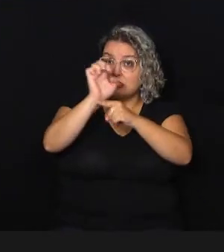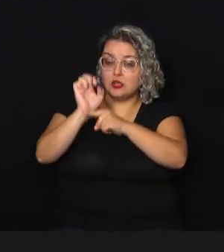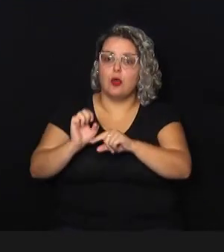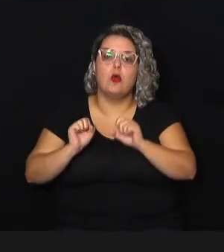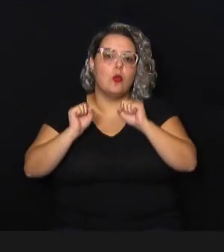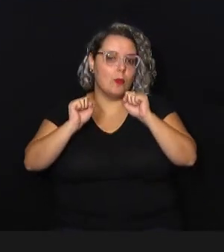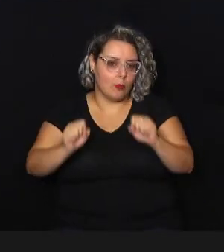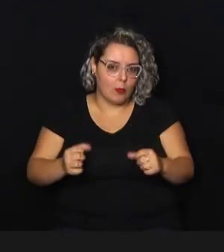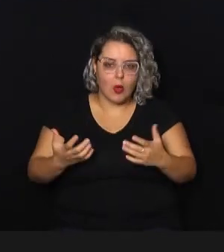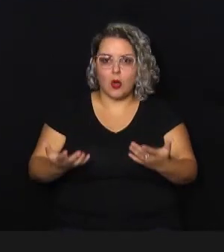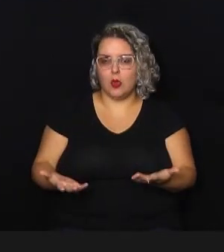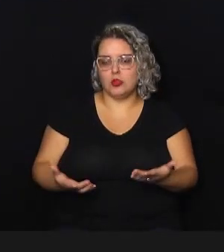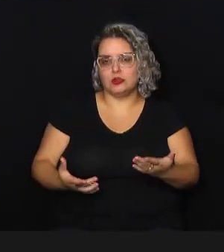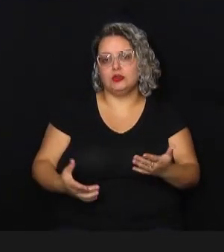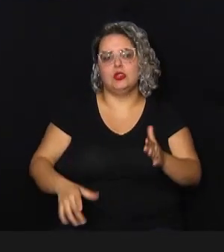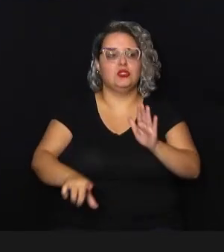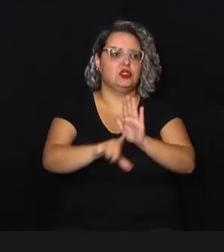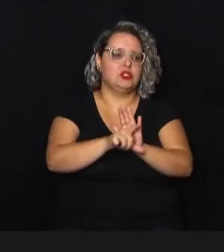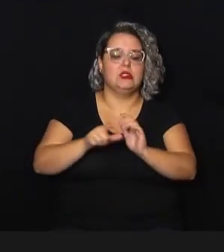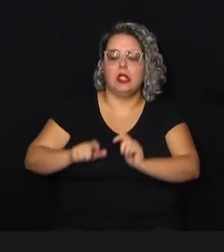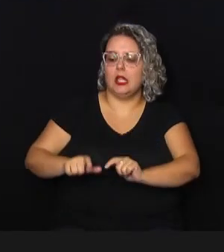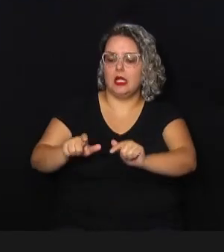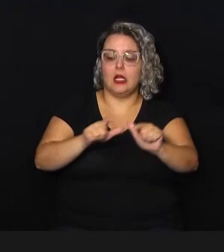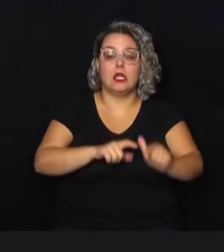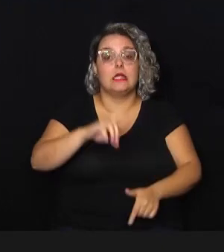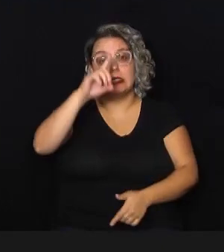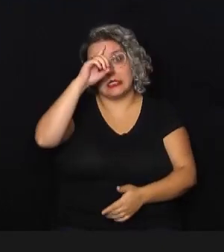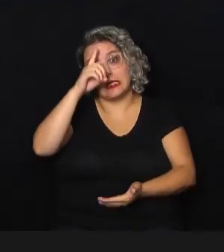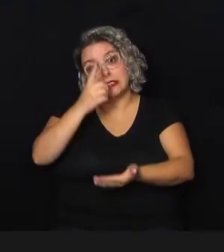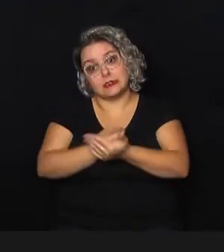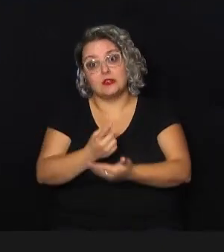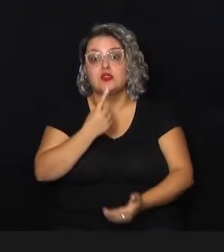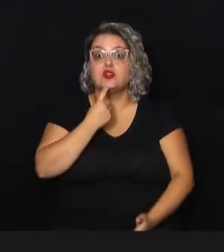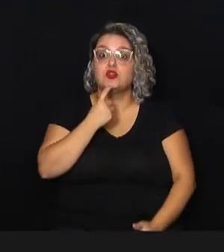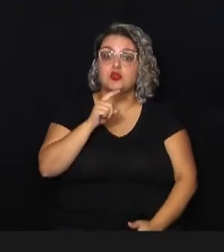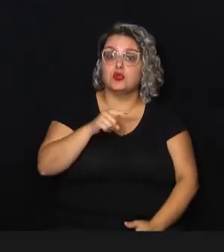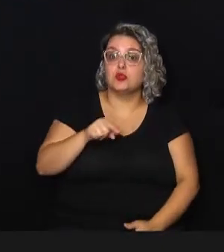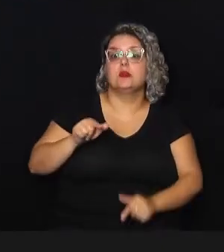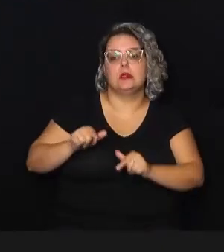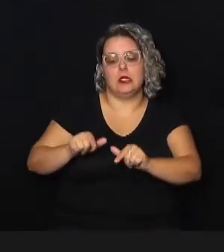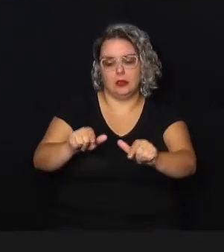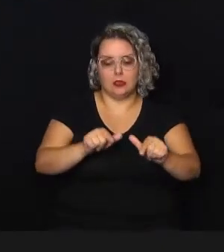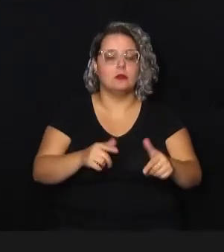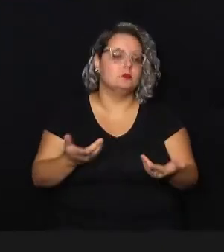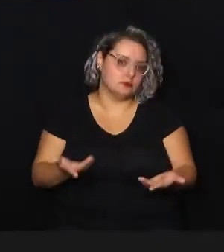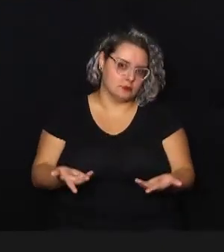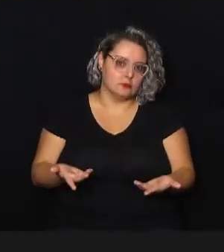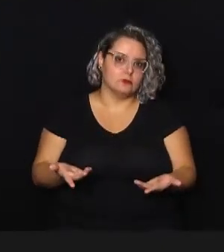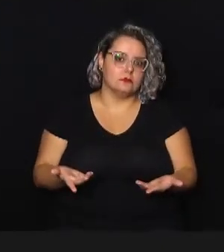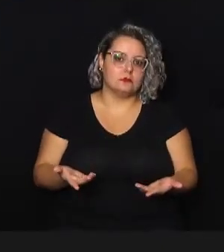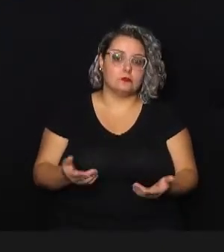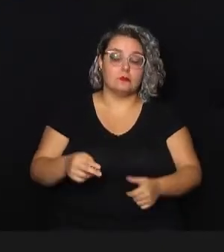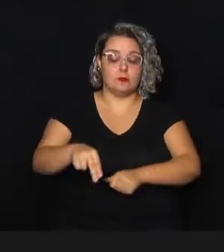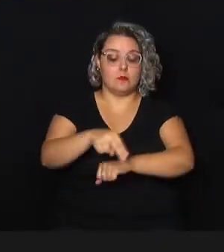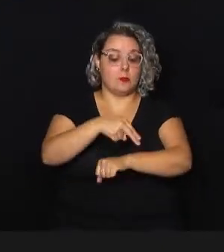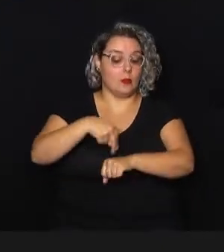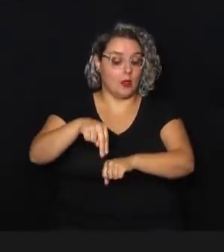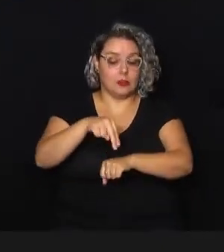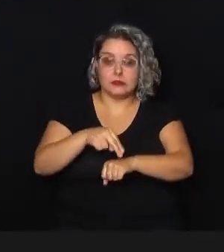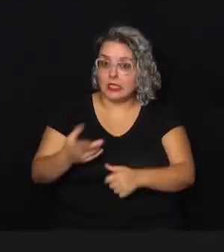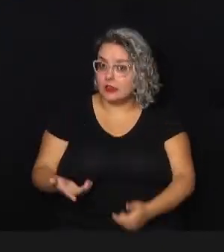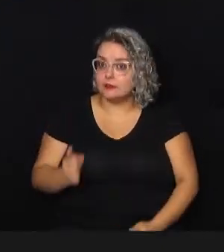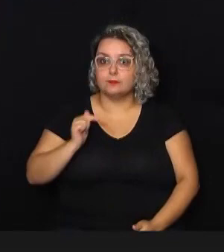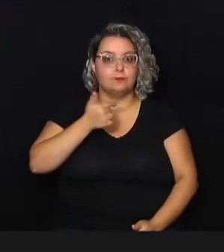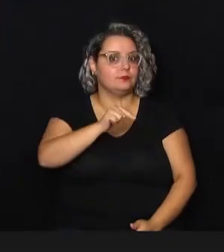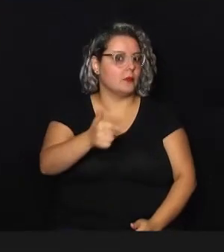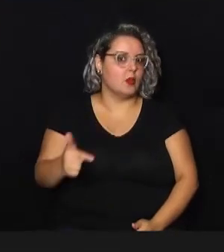de legislações locais, determinar o feriado naquelas localidades, mas em âmbito nacional nós não temos